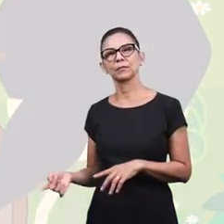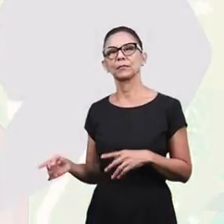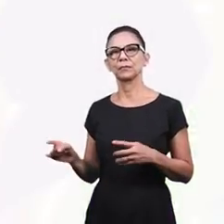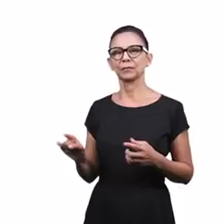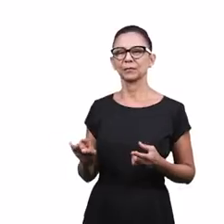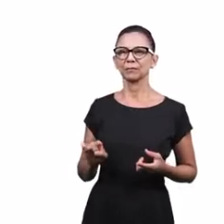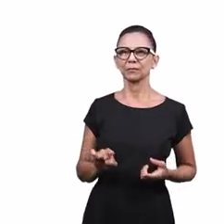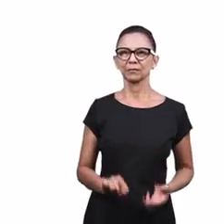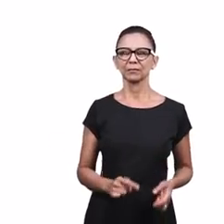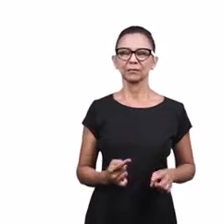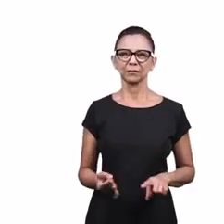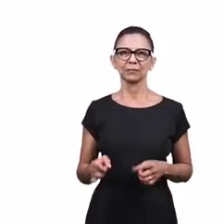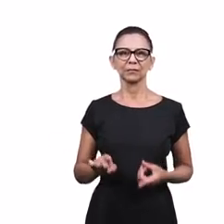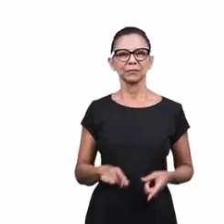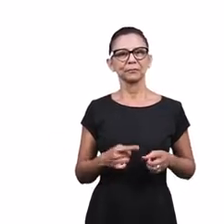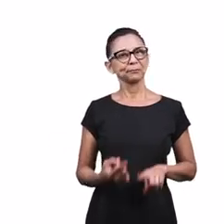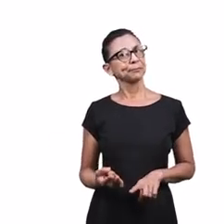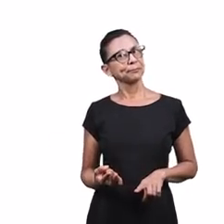E